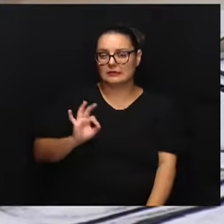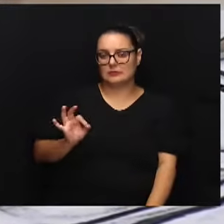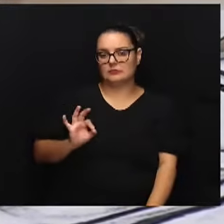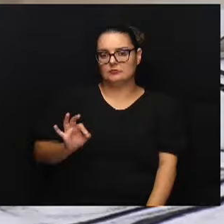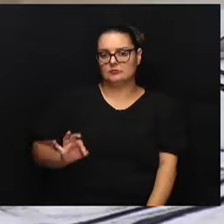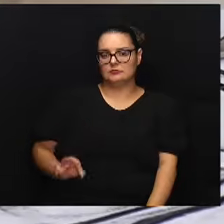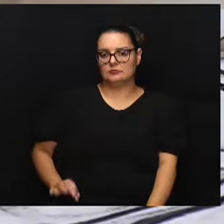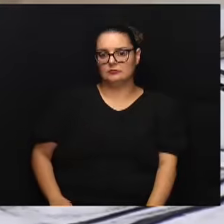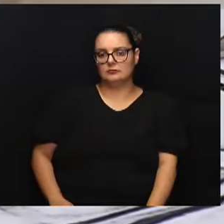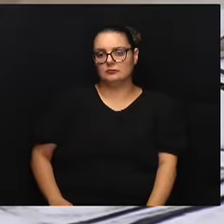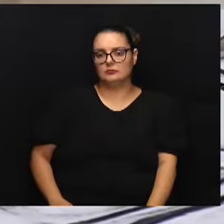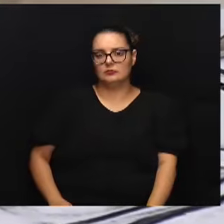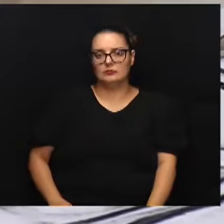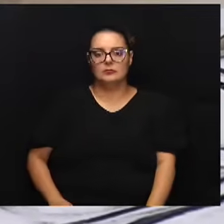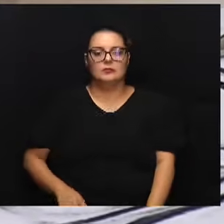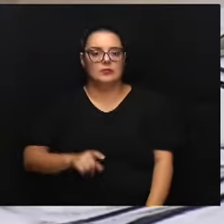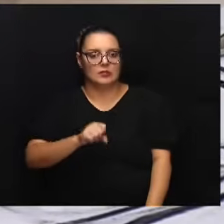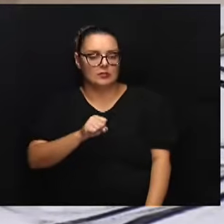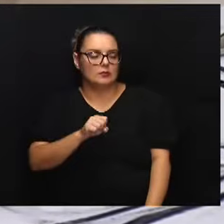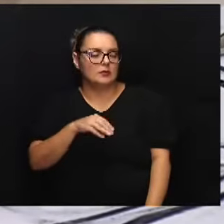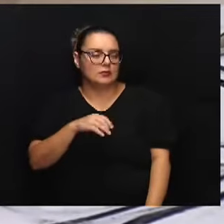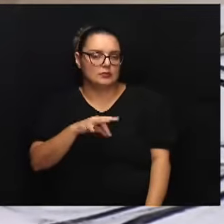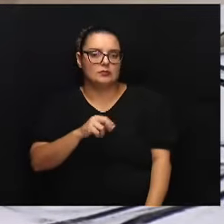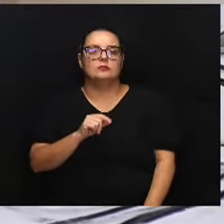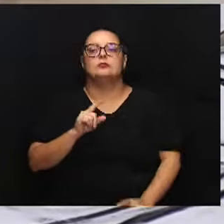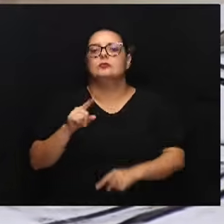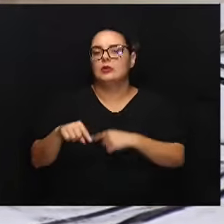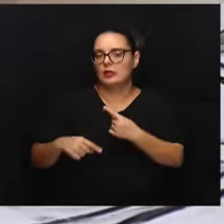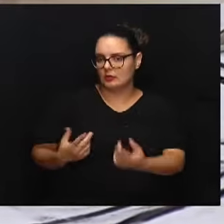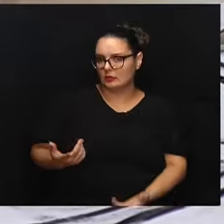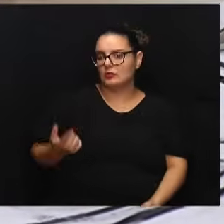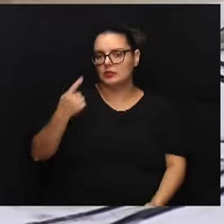na... Já cria uma sombra. Já cria